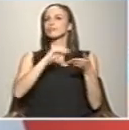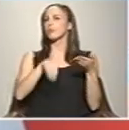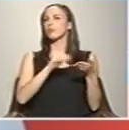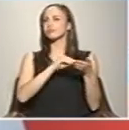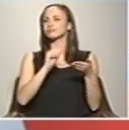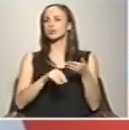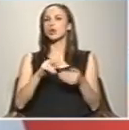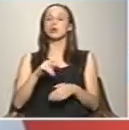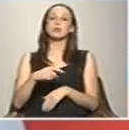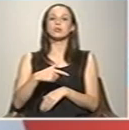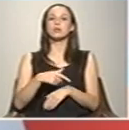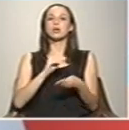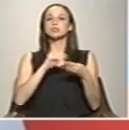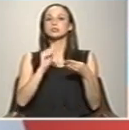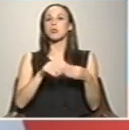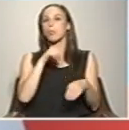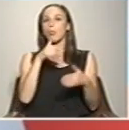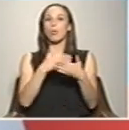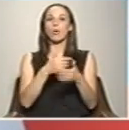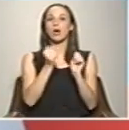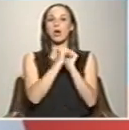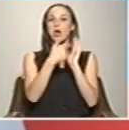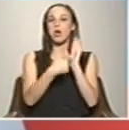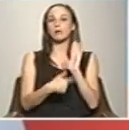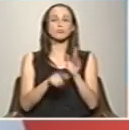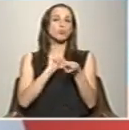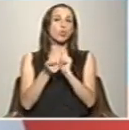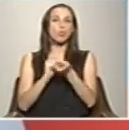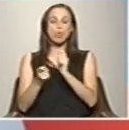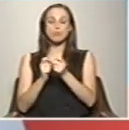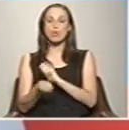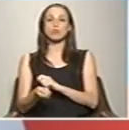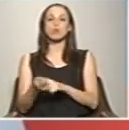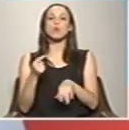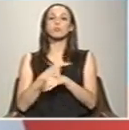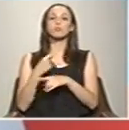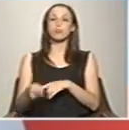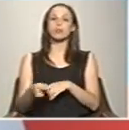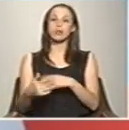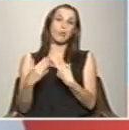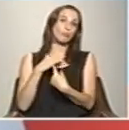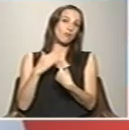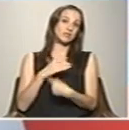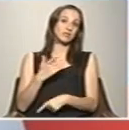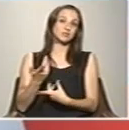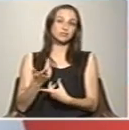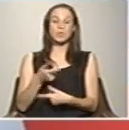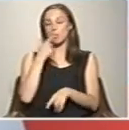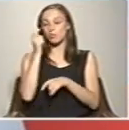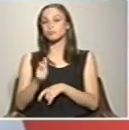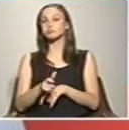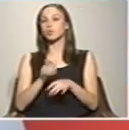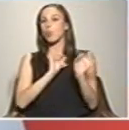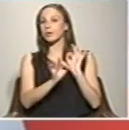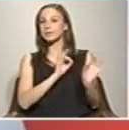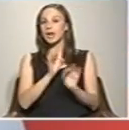testamentos. Porquê? Porque eles estão condicionados. Porque têm uma dependência ou física ou emocional do cuidador, por exemplo, porque estão sozinhos,